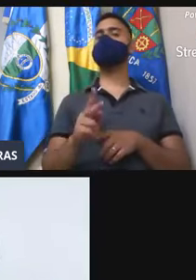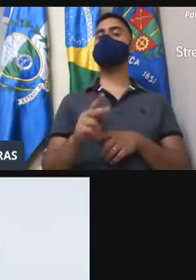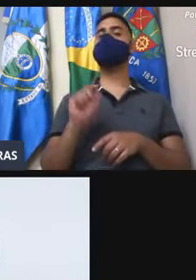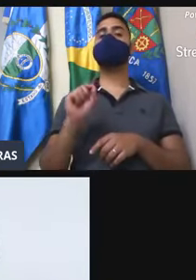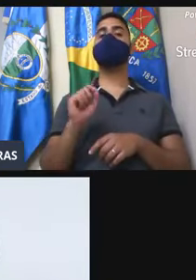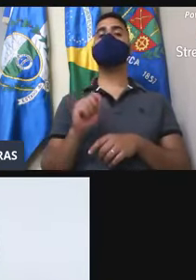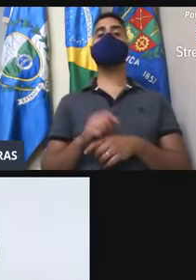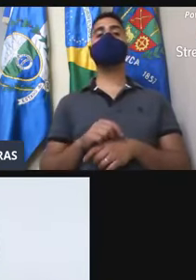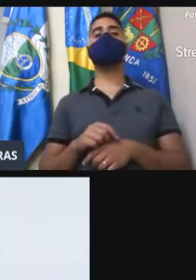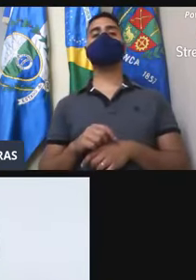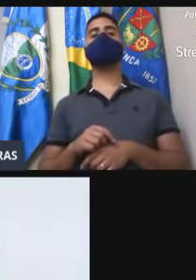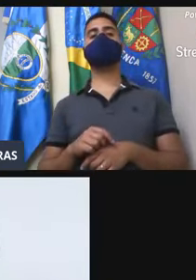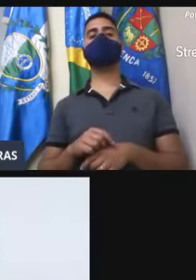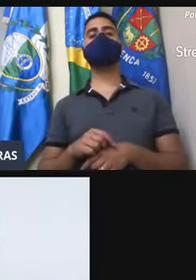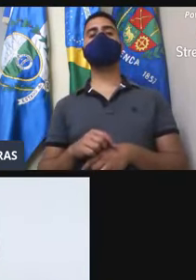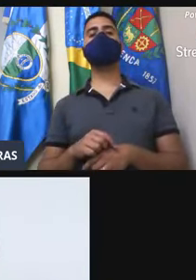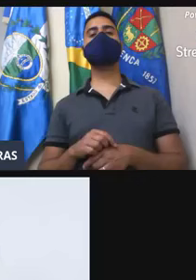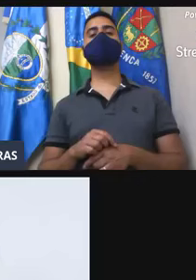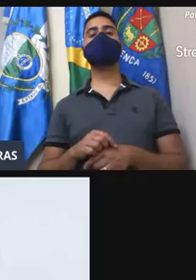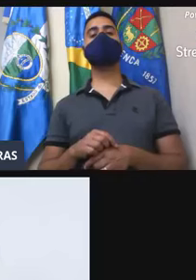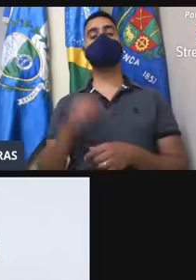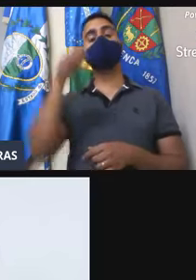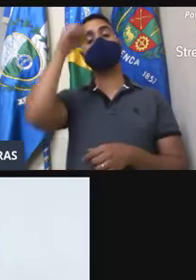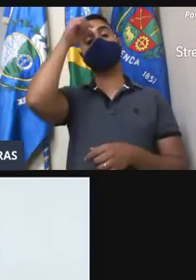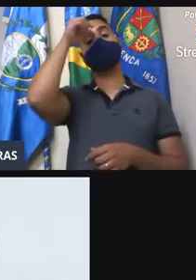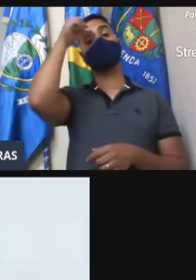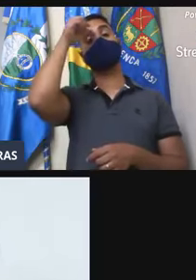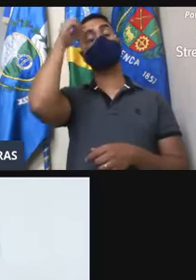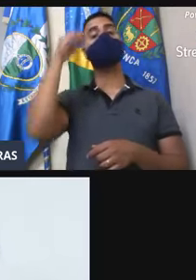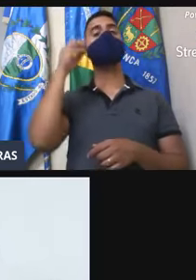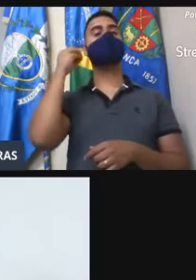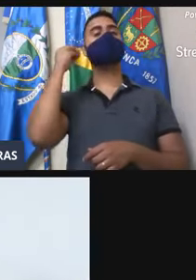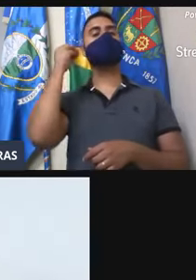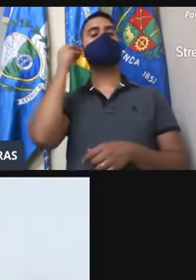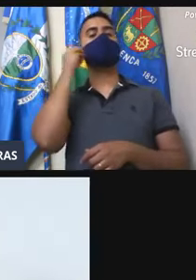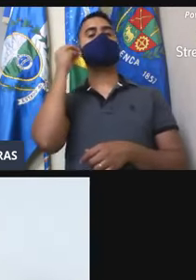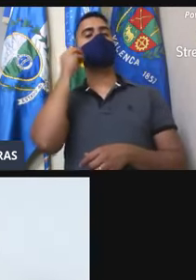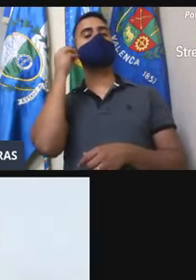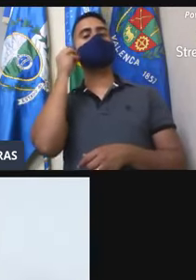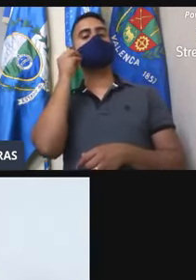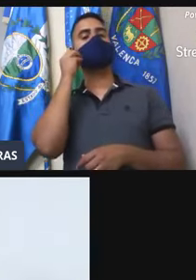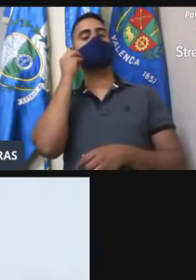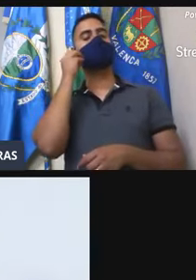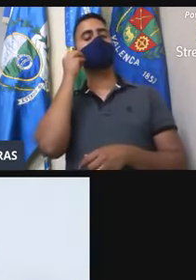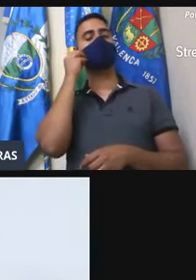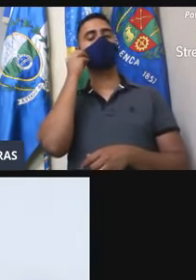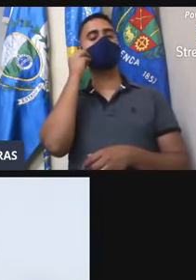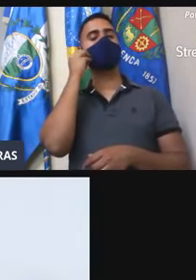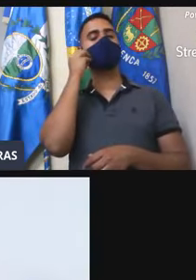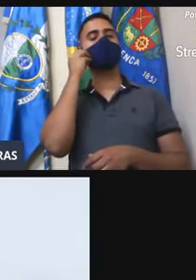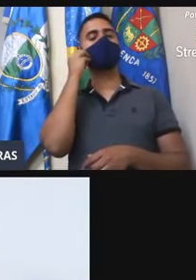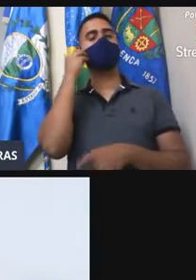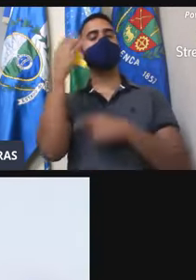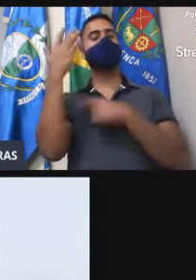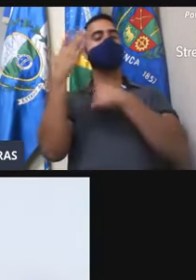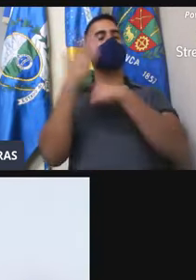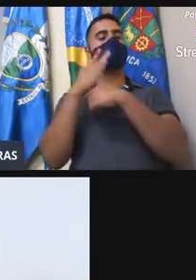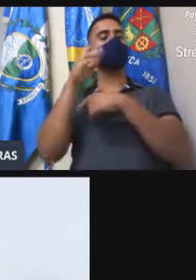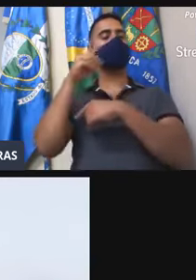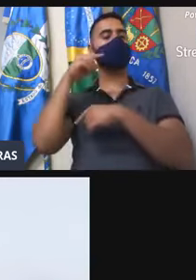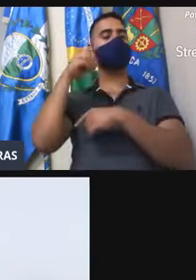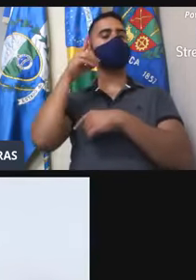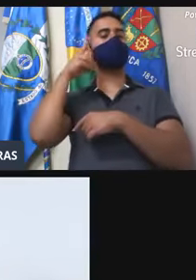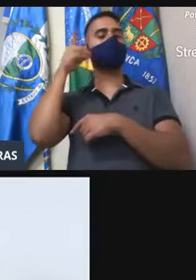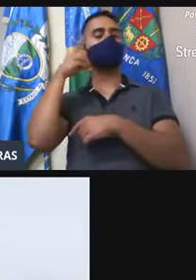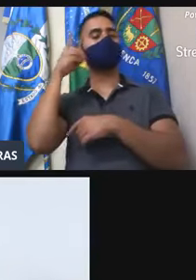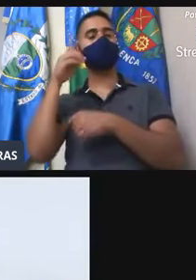vereador Pedro, aí que nós entramos, vamos tentar buscar a influência do deputado, né, que já conseguiu